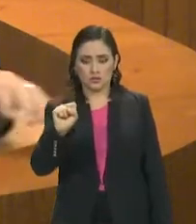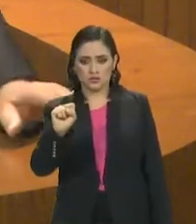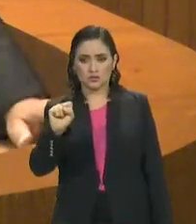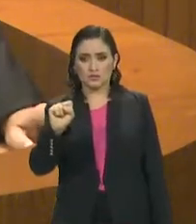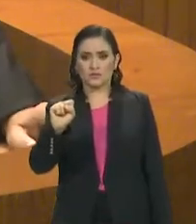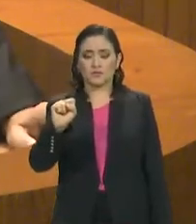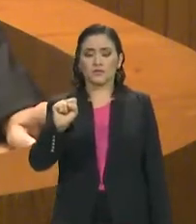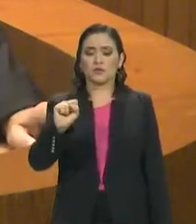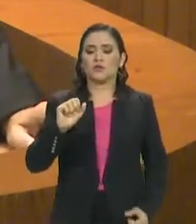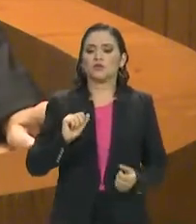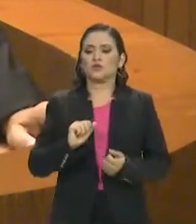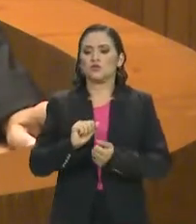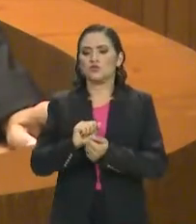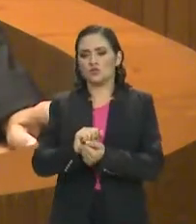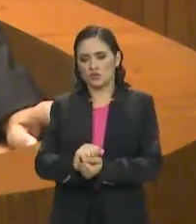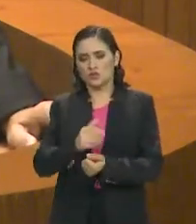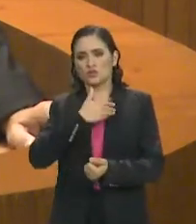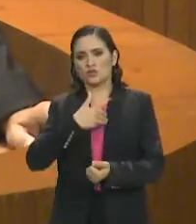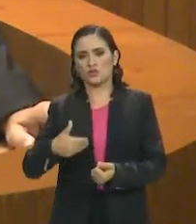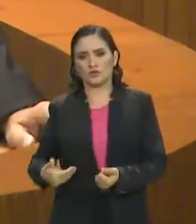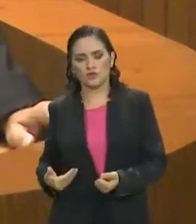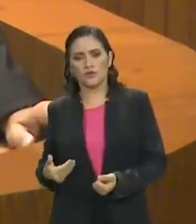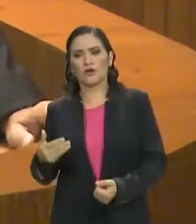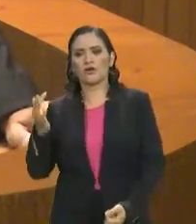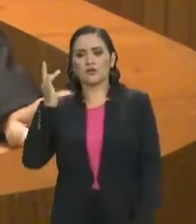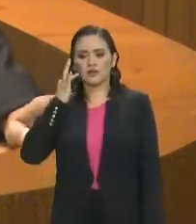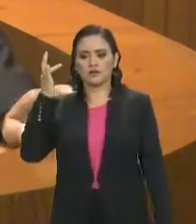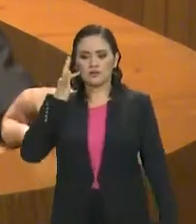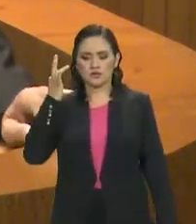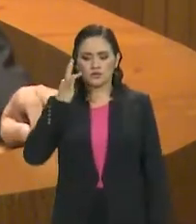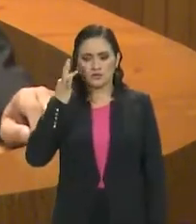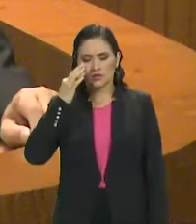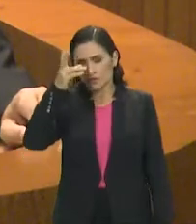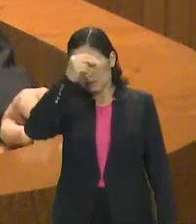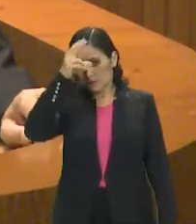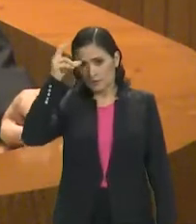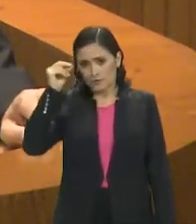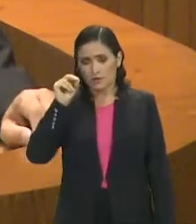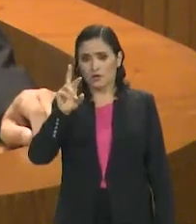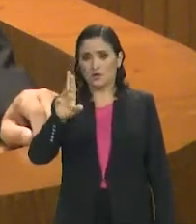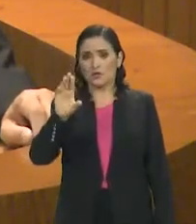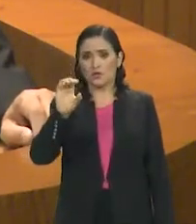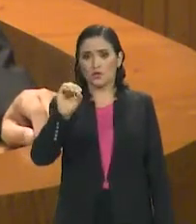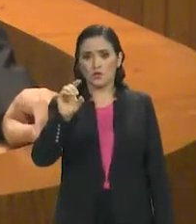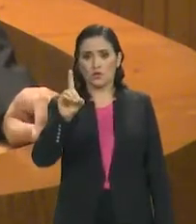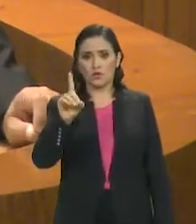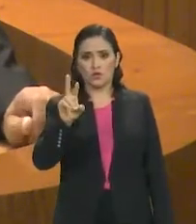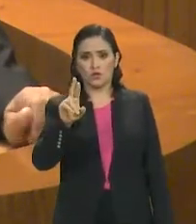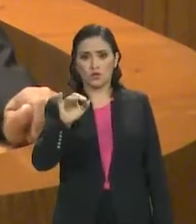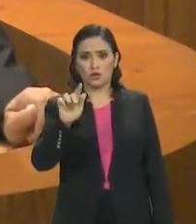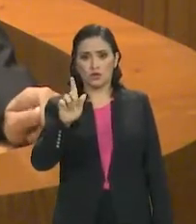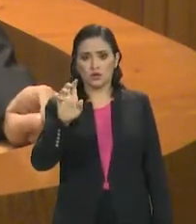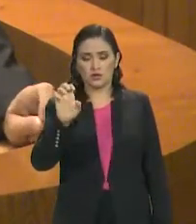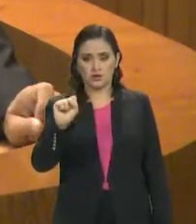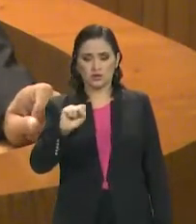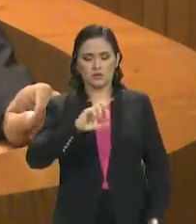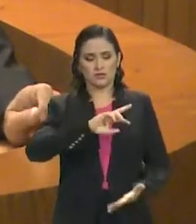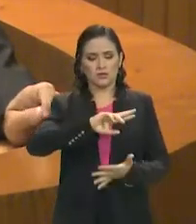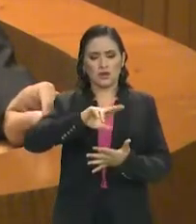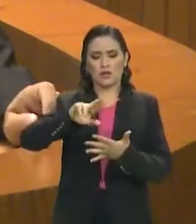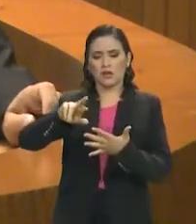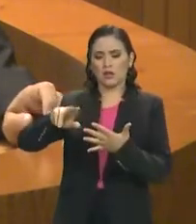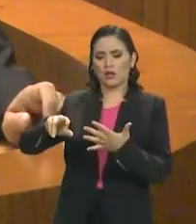participação junto com o governador Flávio Dino, o prefeito Rodrigo da Iara, vários vereadores,